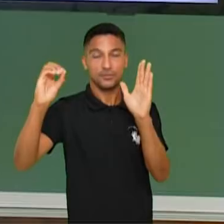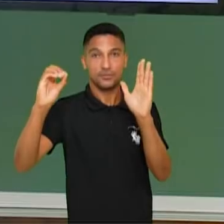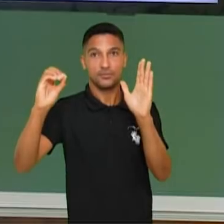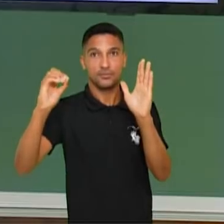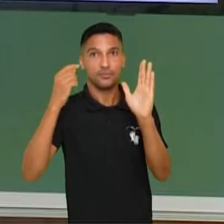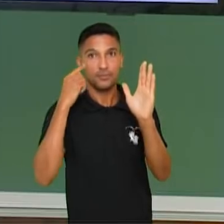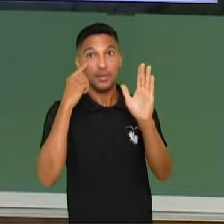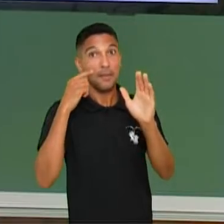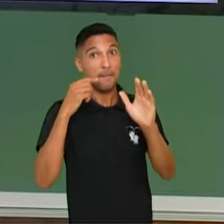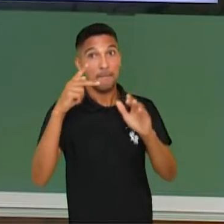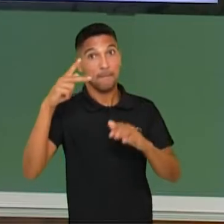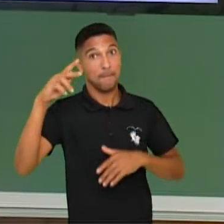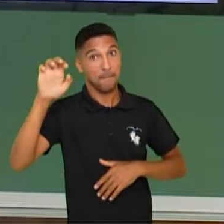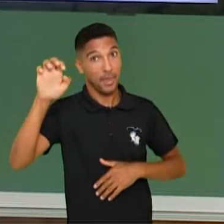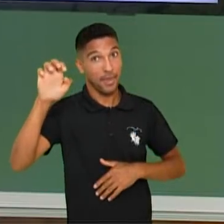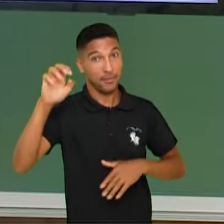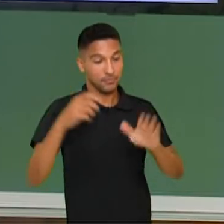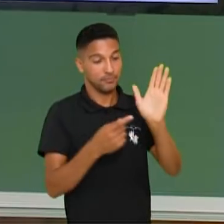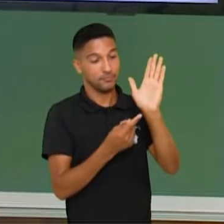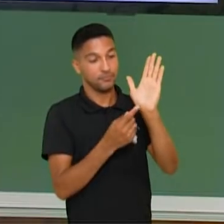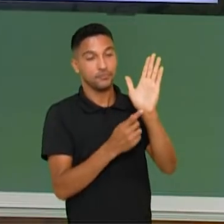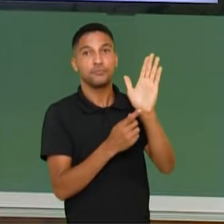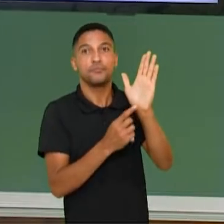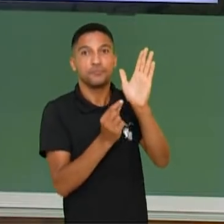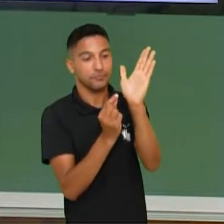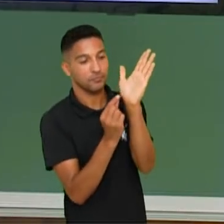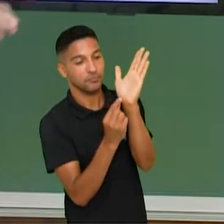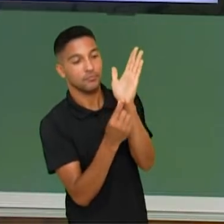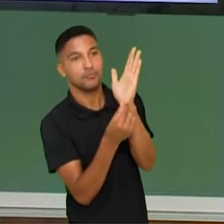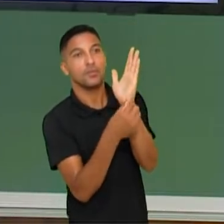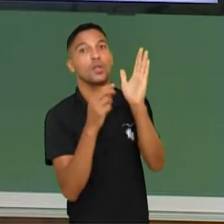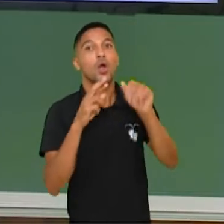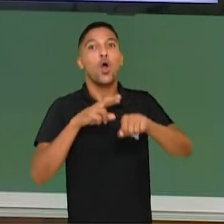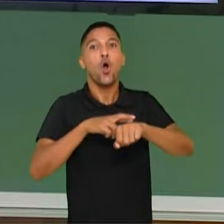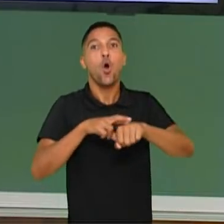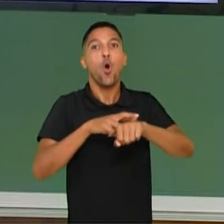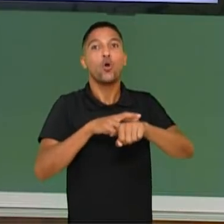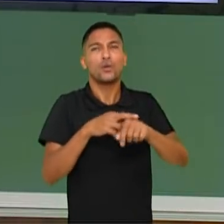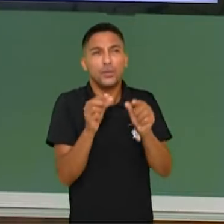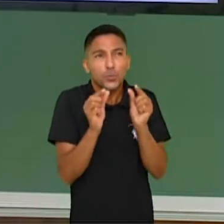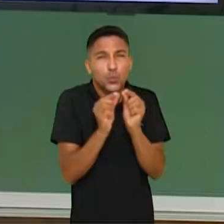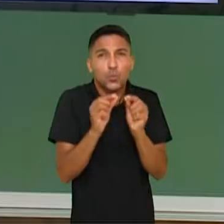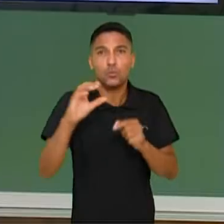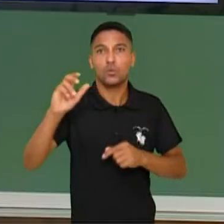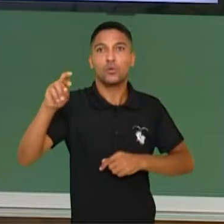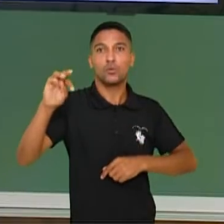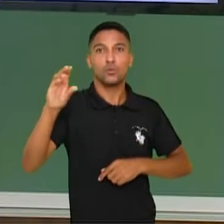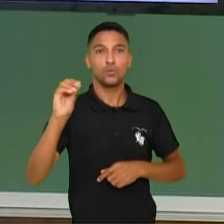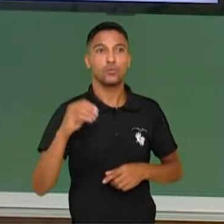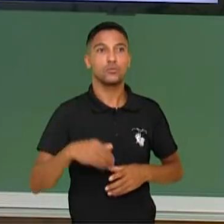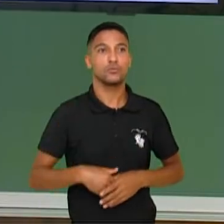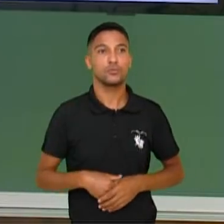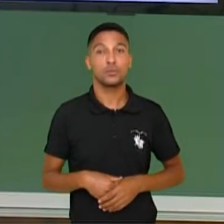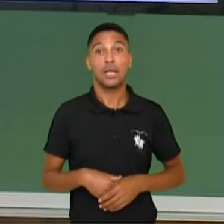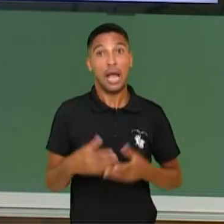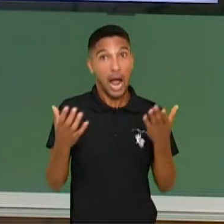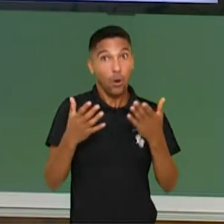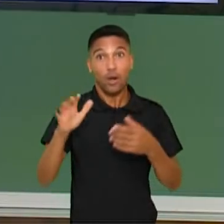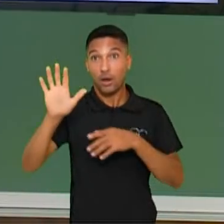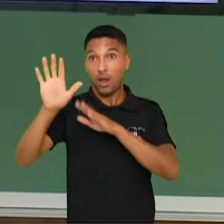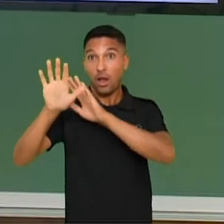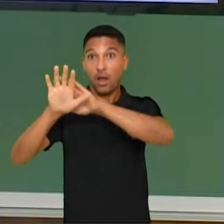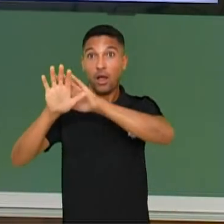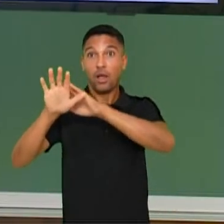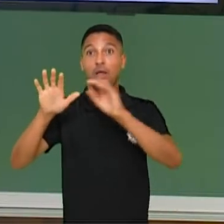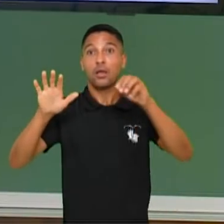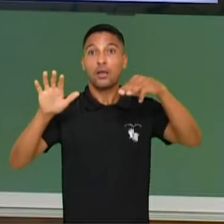considerados curtos, só os roxinhos. Vamos reparar aqui numa mão? Então, essa região